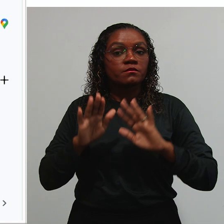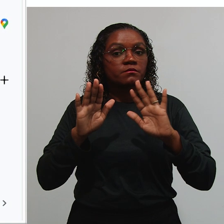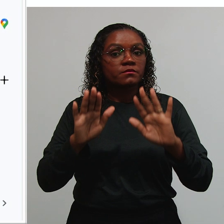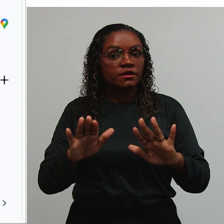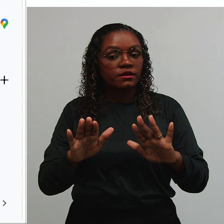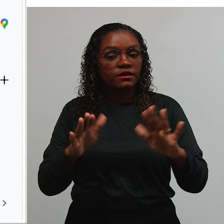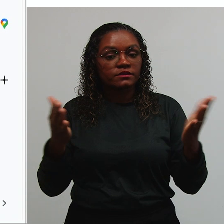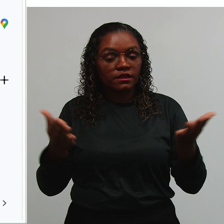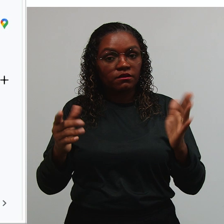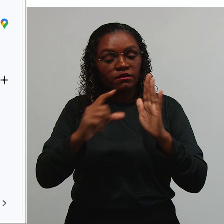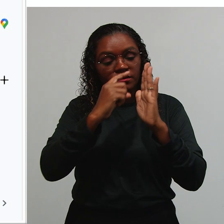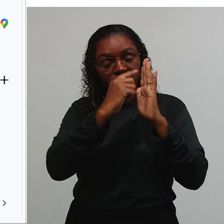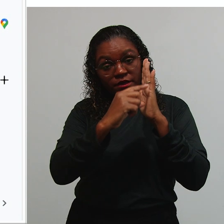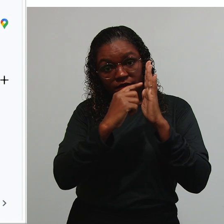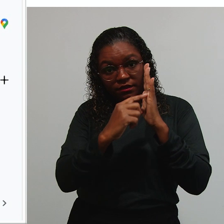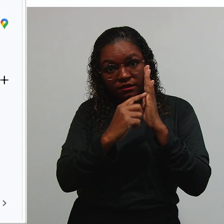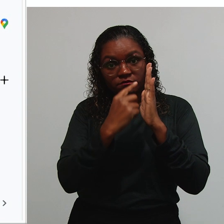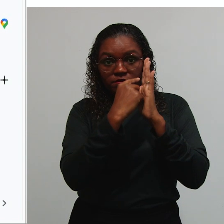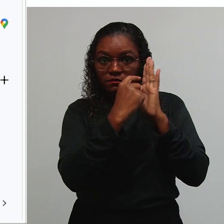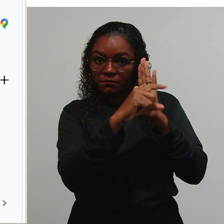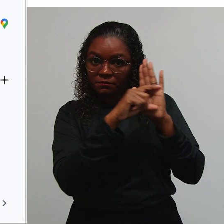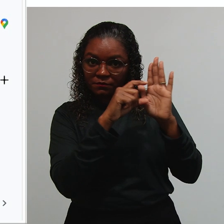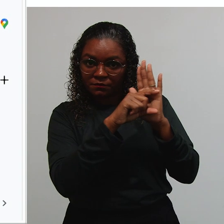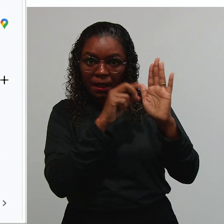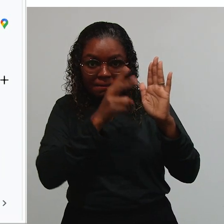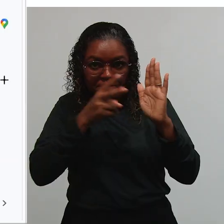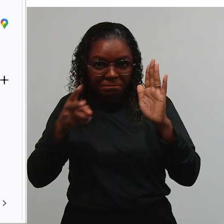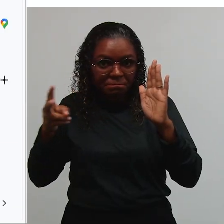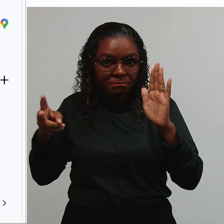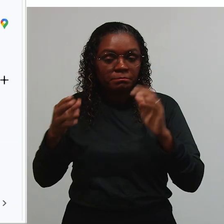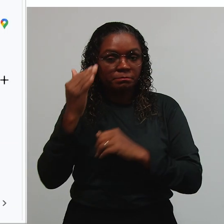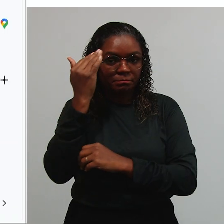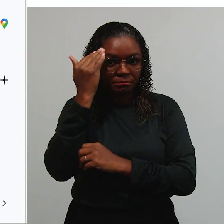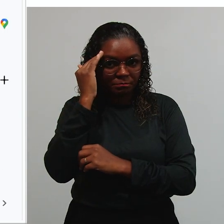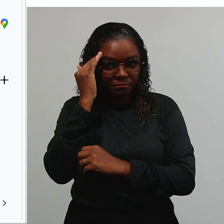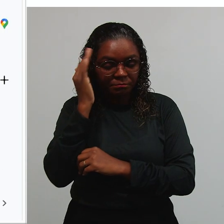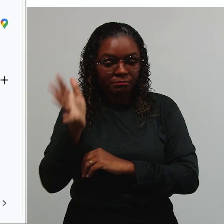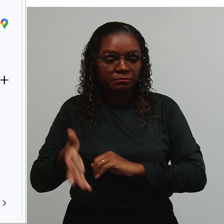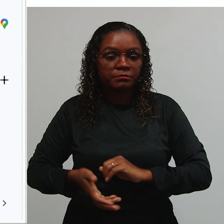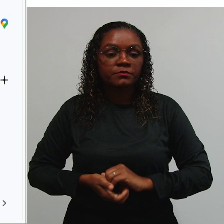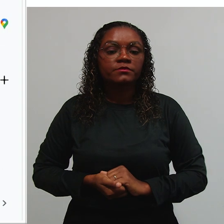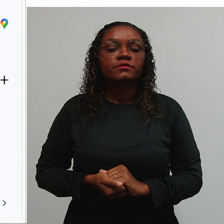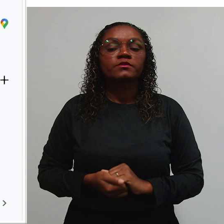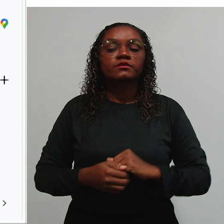você vai fazer um parágrafo para cada um desses elementos, perfeito? Bom, e aí